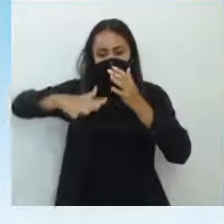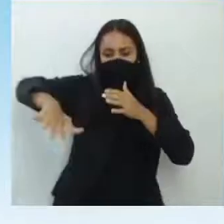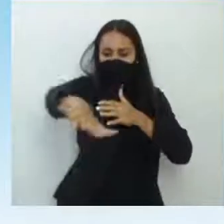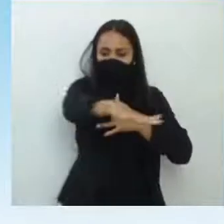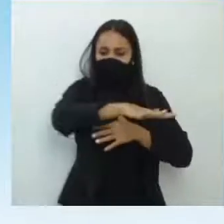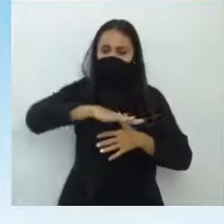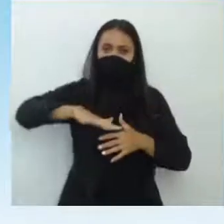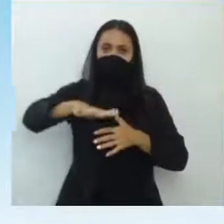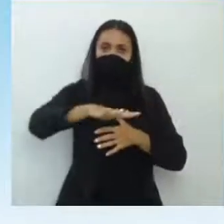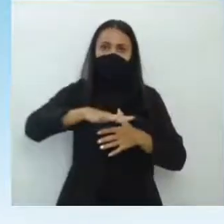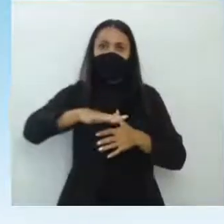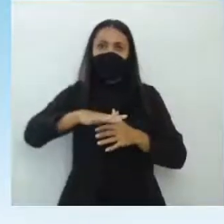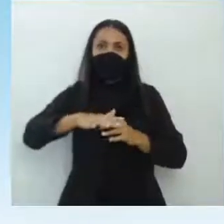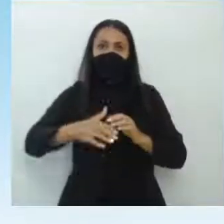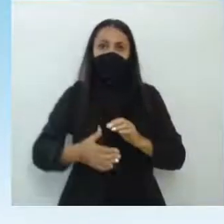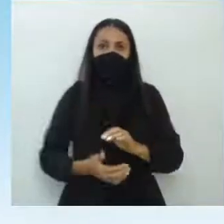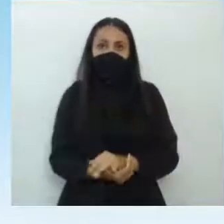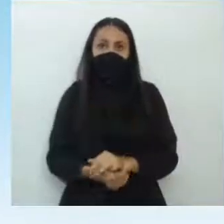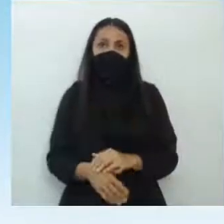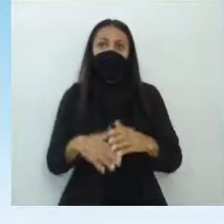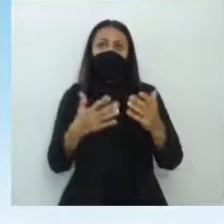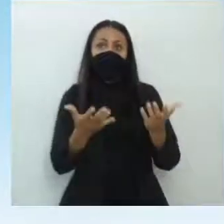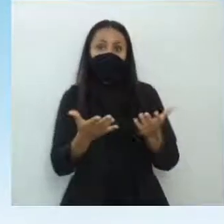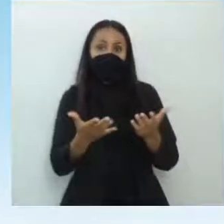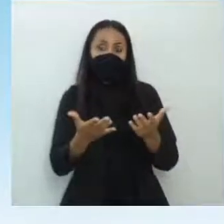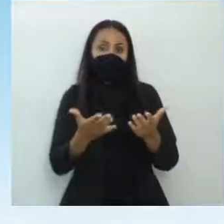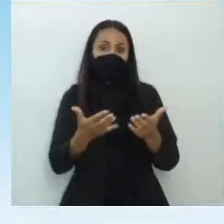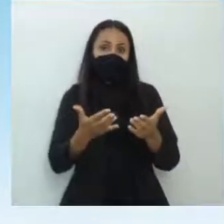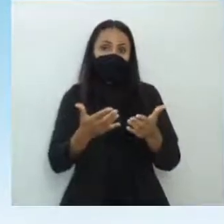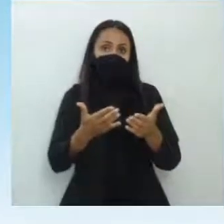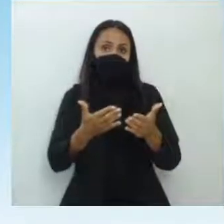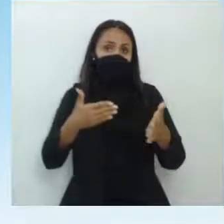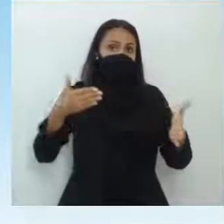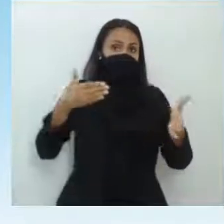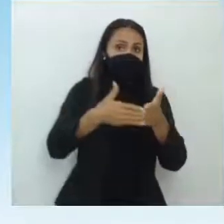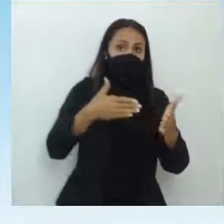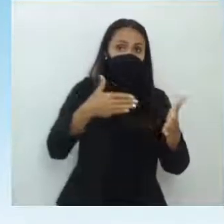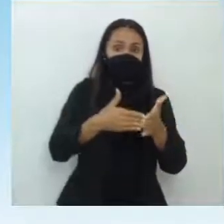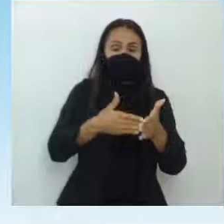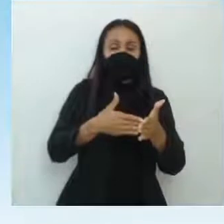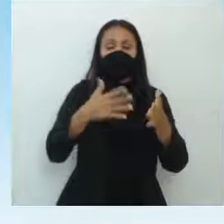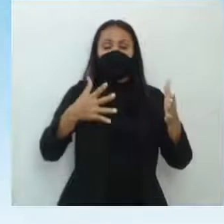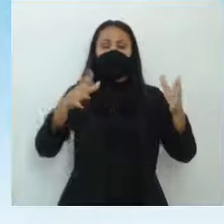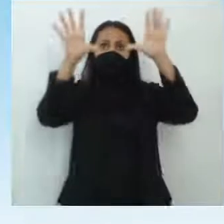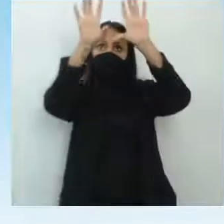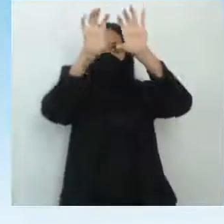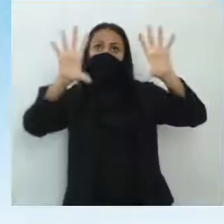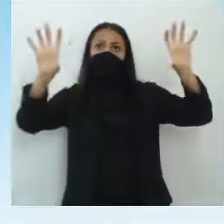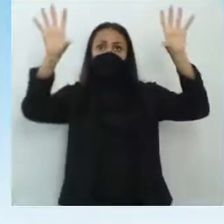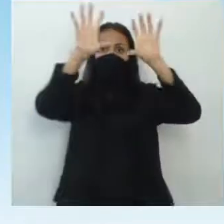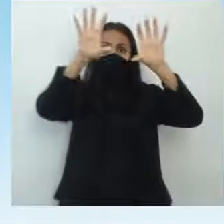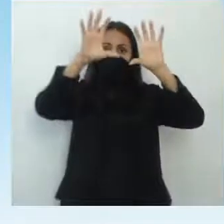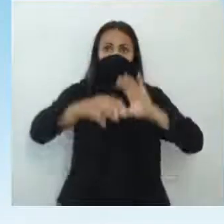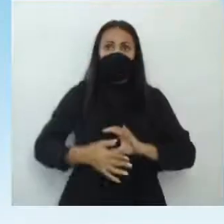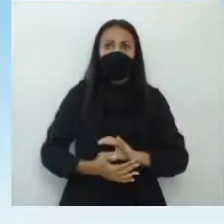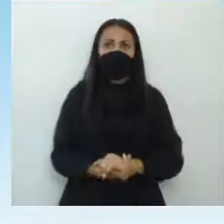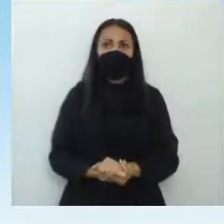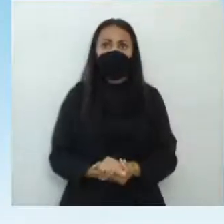espaço, ficando aí aprisionado na atmosfera terrestre. E